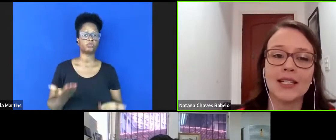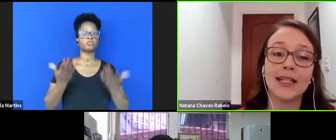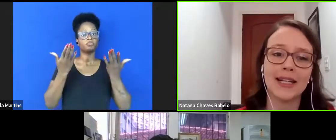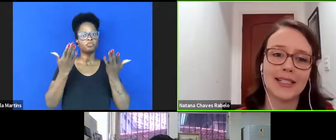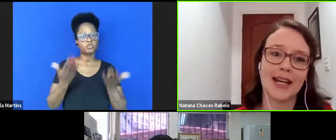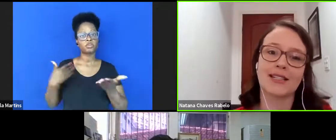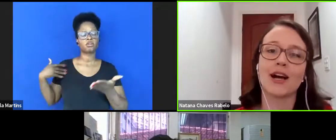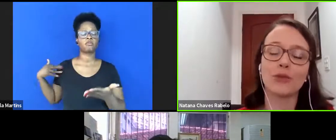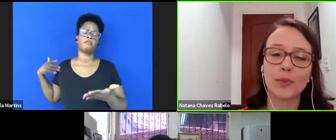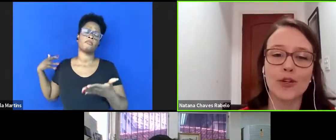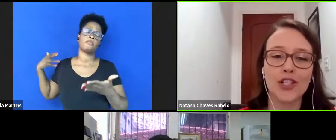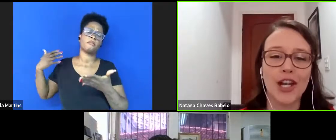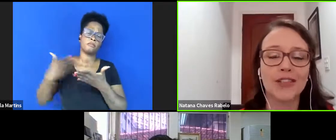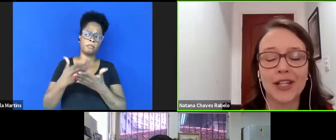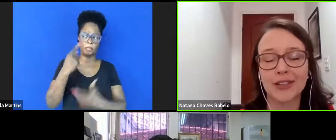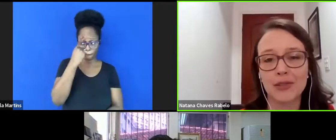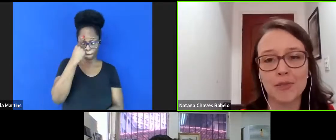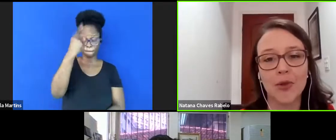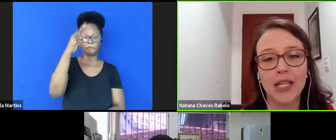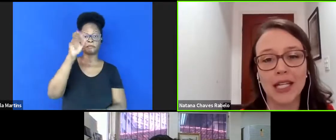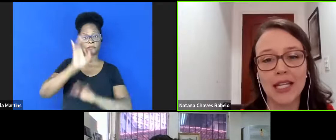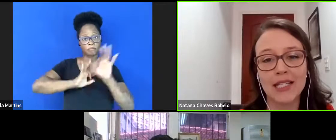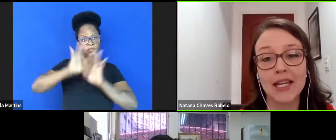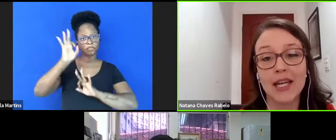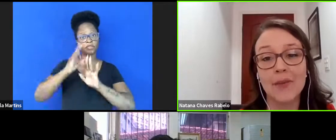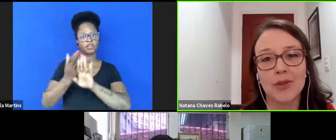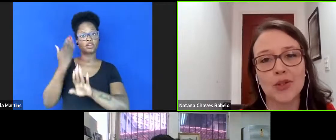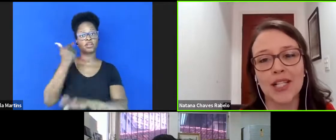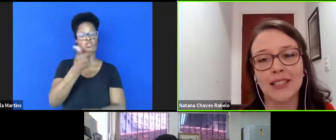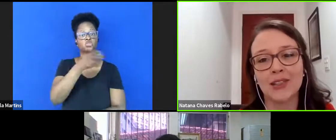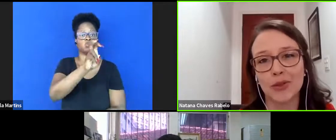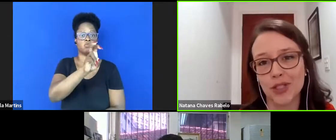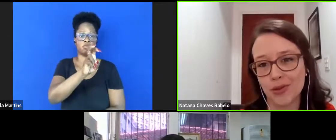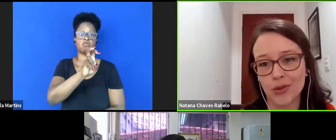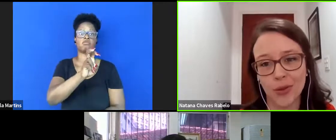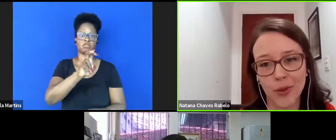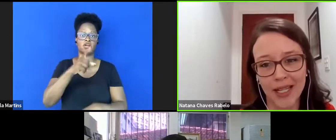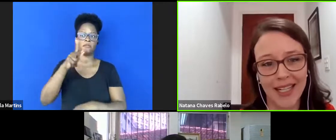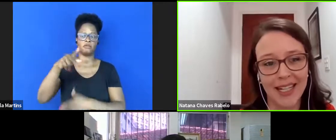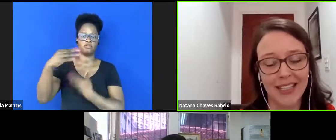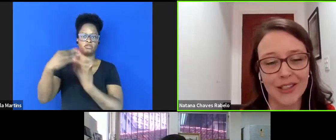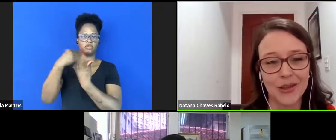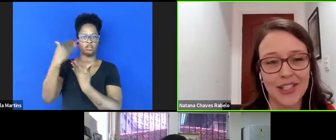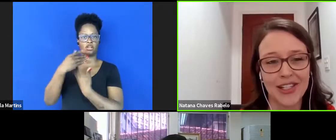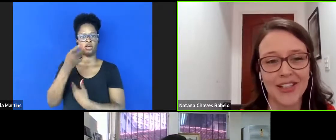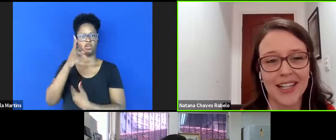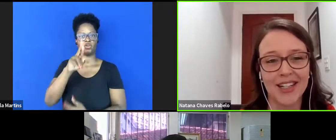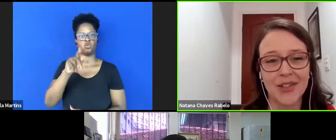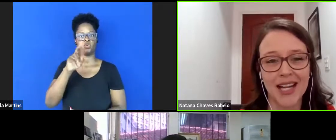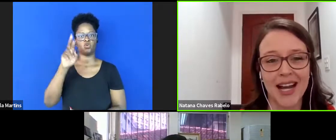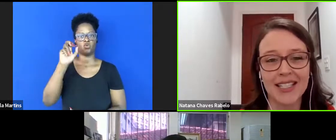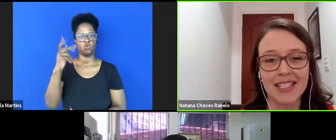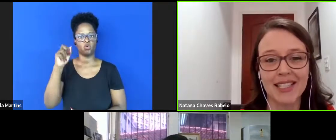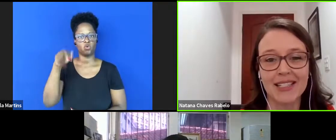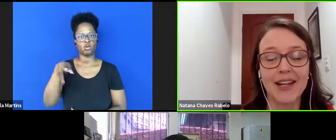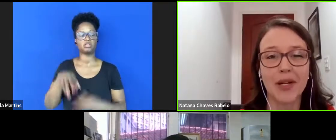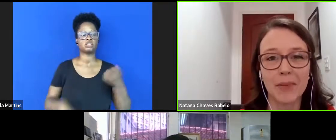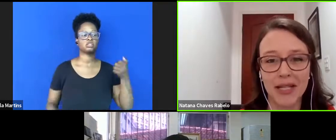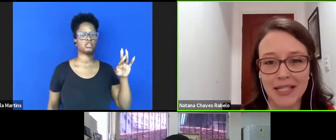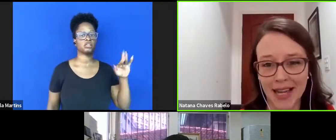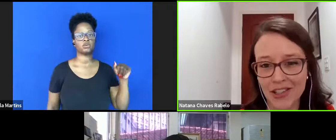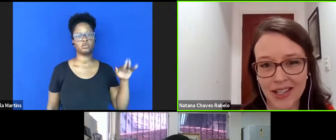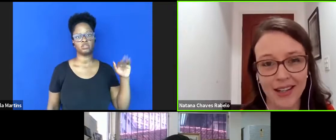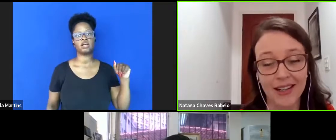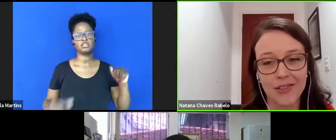a idealização do projeto, lá em 2015, meus orientadores, Dr. Juan Lerena e doutora Sayonara Gonzalez, que estão